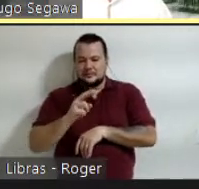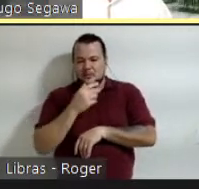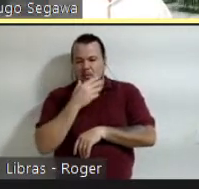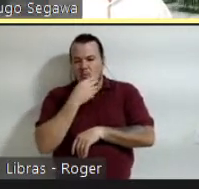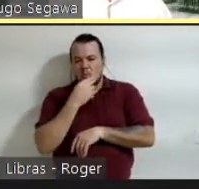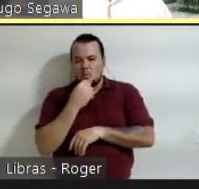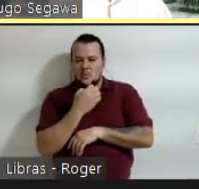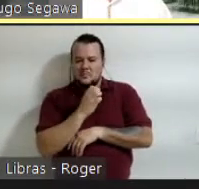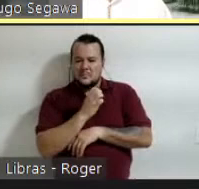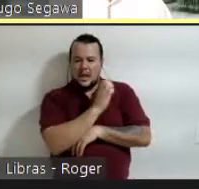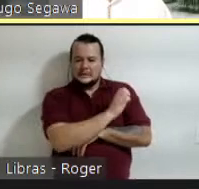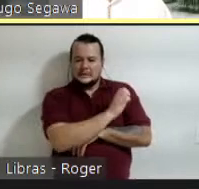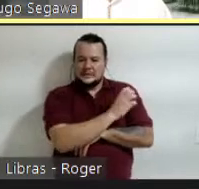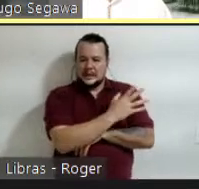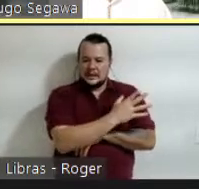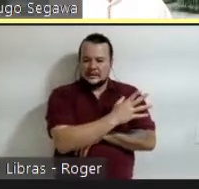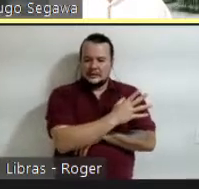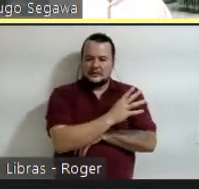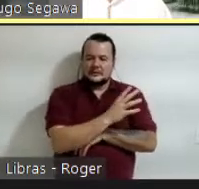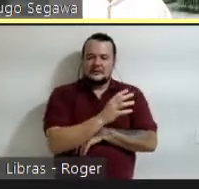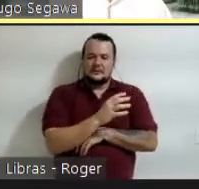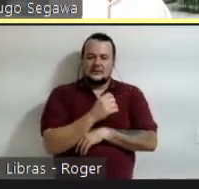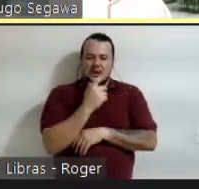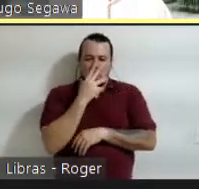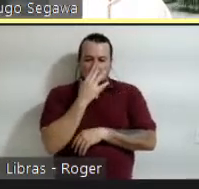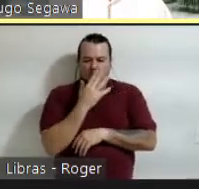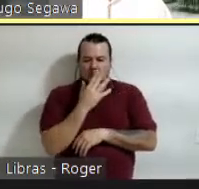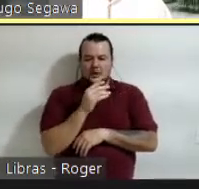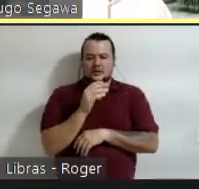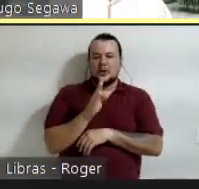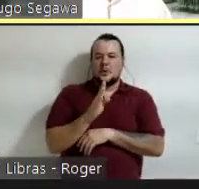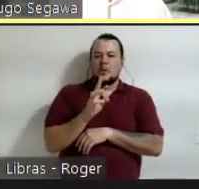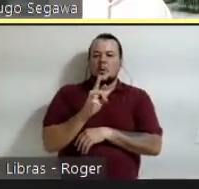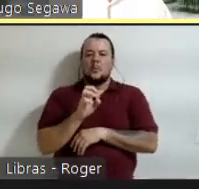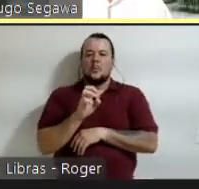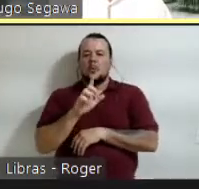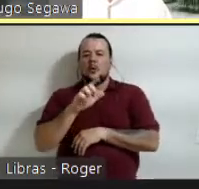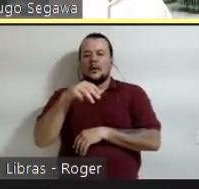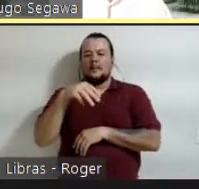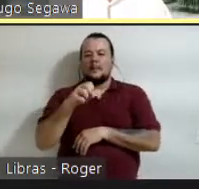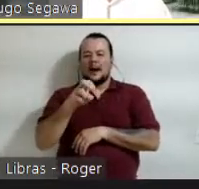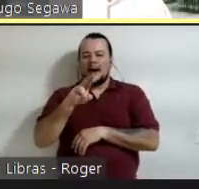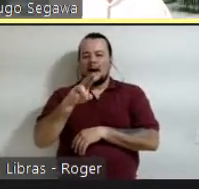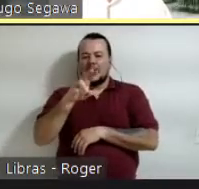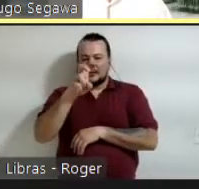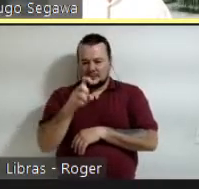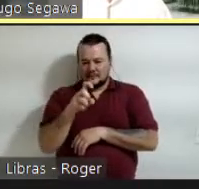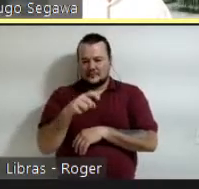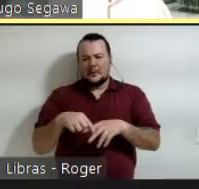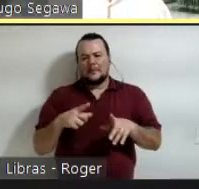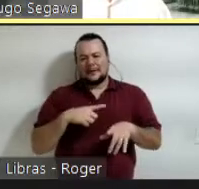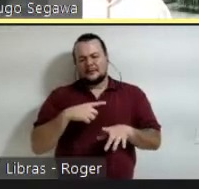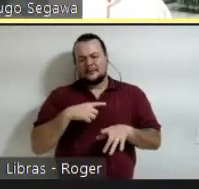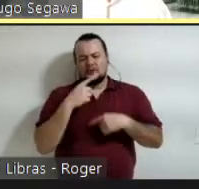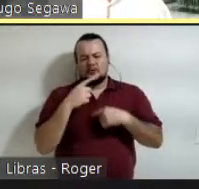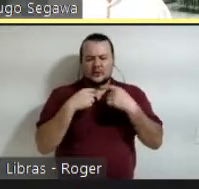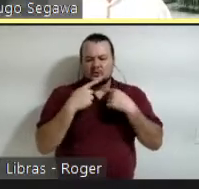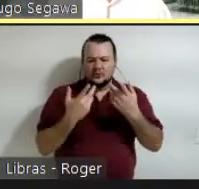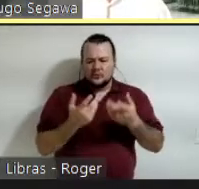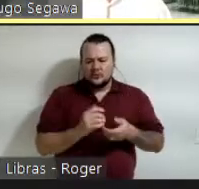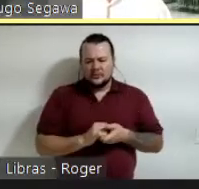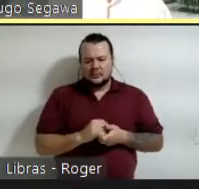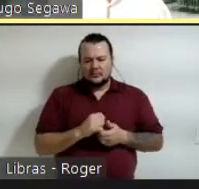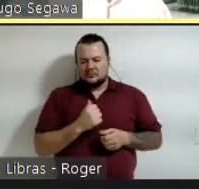seja o Burle Marx. Mas eu tenho minhas dúvidas, enfim, mas eu não identifiquei, mas eu acho